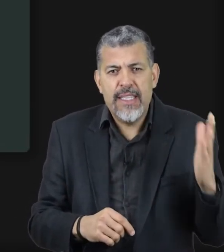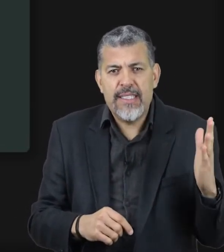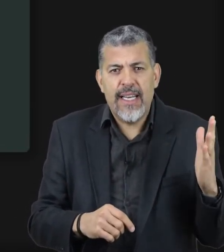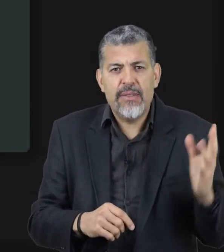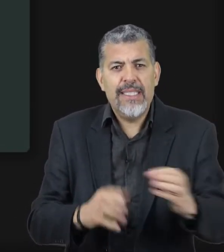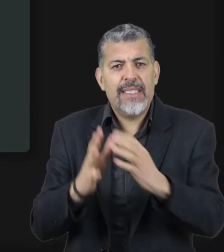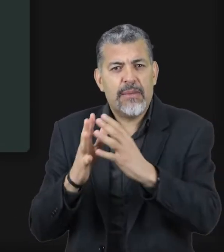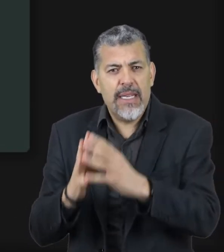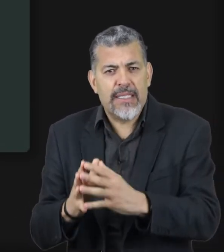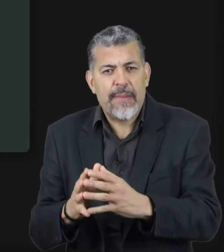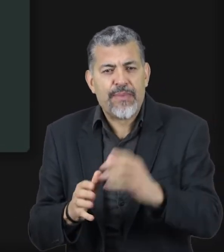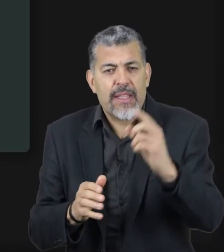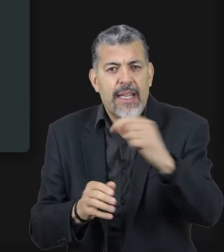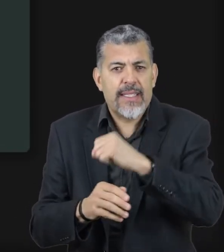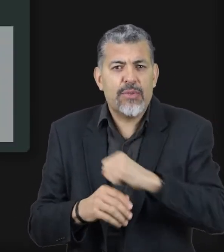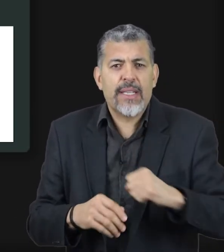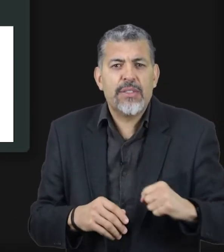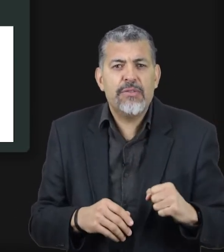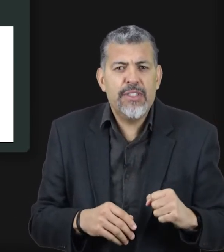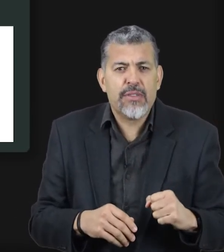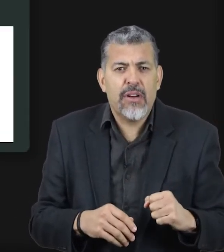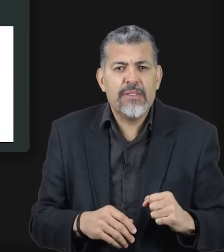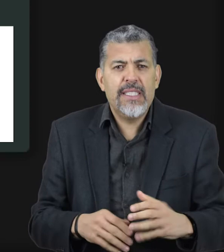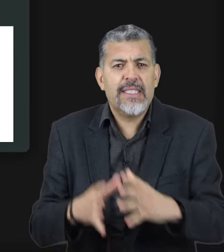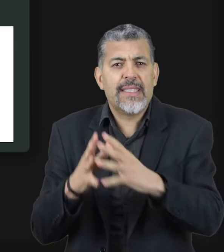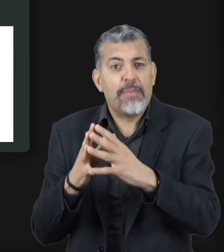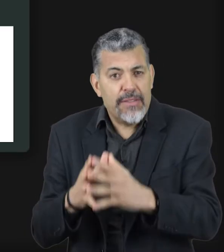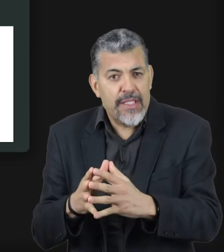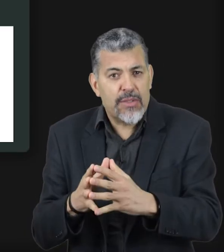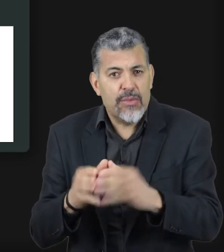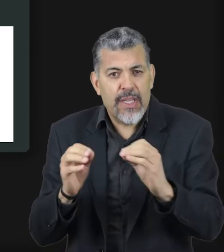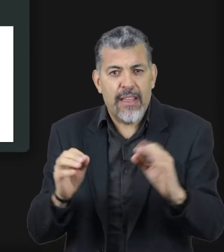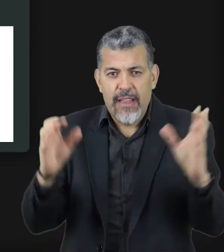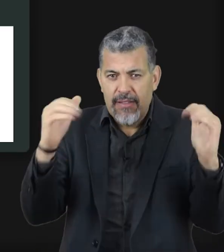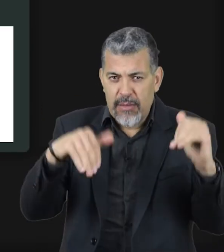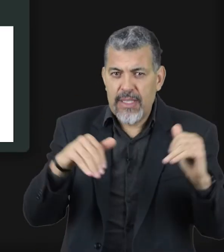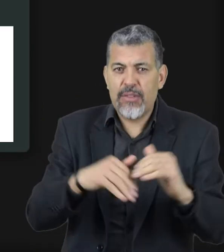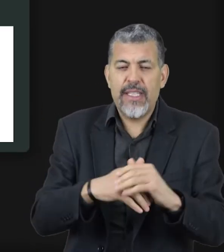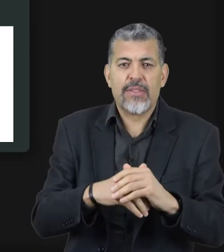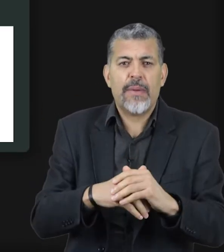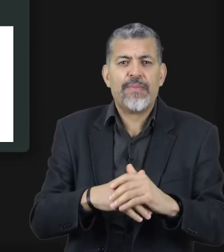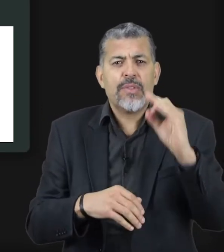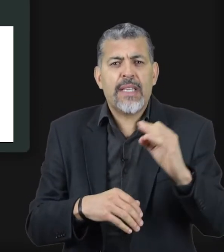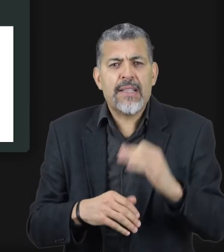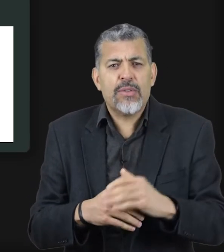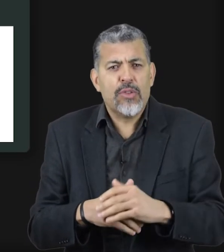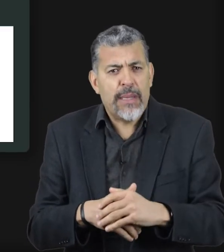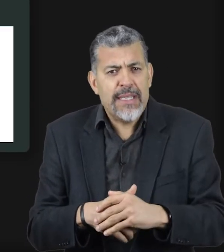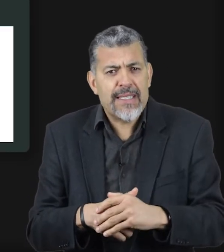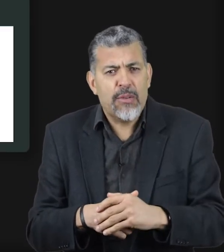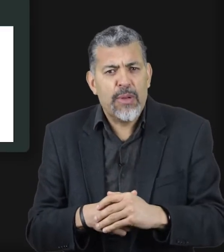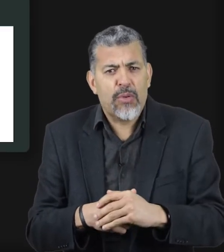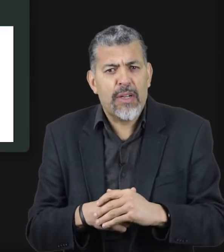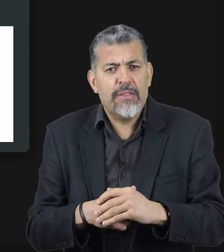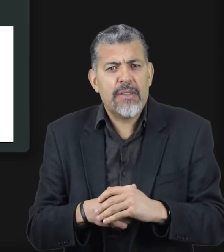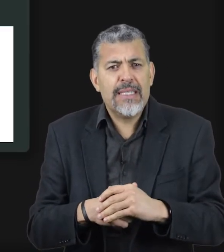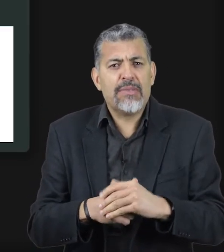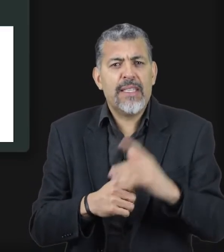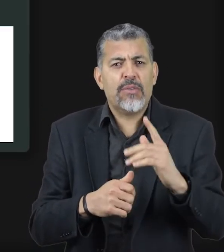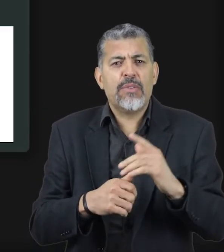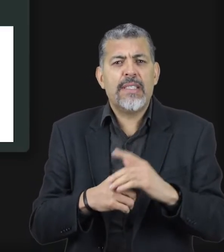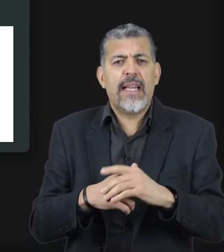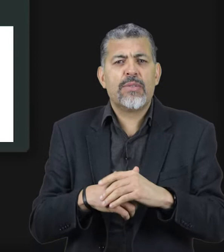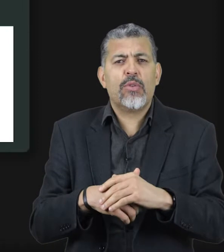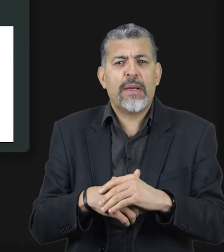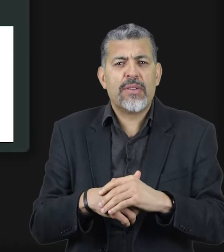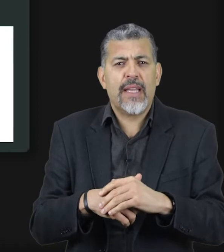reflexo previdenciário e trabalhista. Trata-se do artigo 29, em que está previsto o quê? Vamos ler o texto. Os casos de contaminação pelo coronavírus não